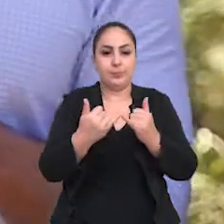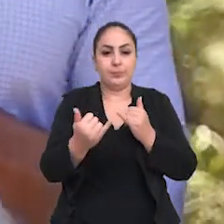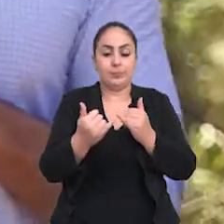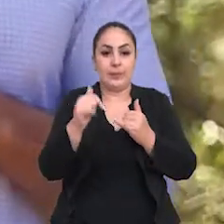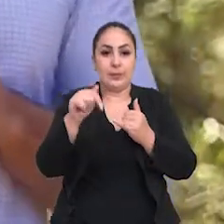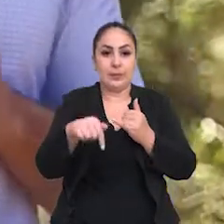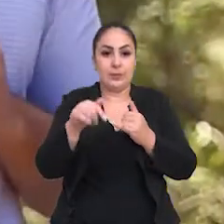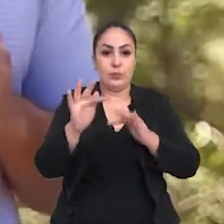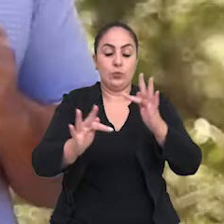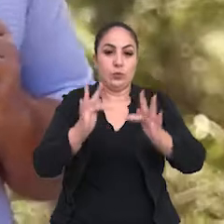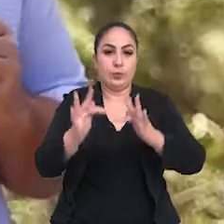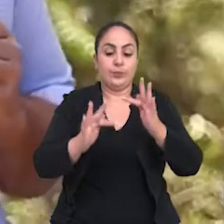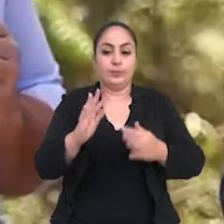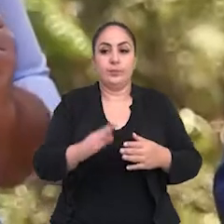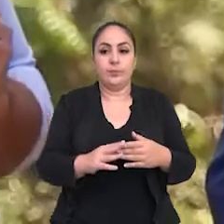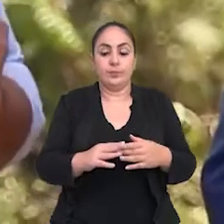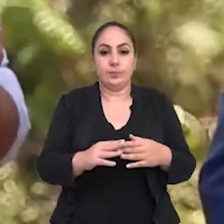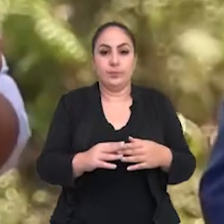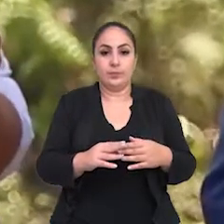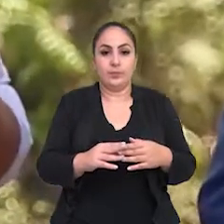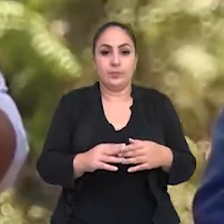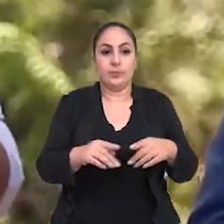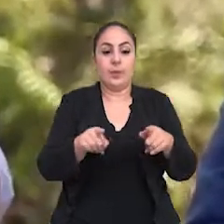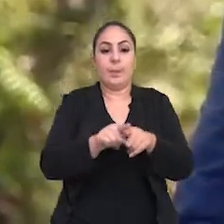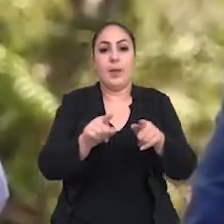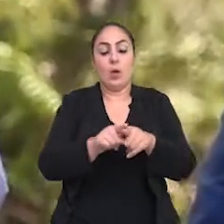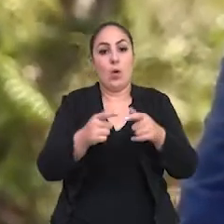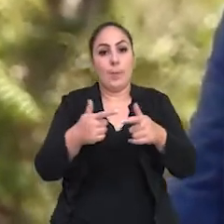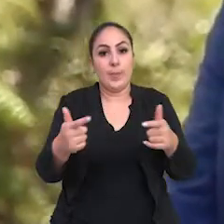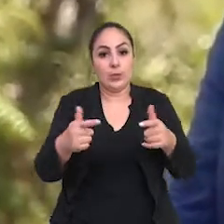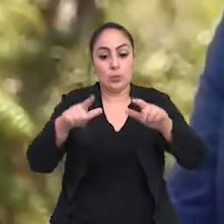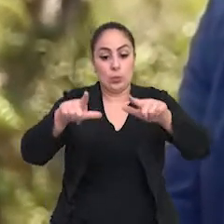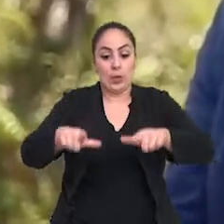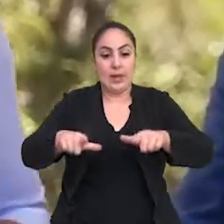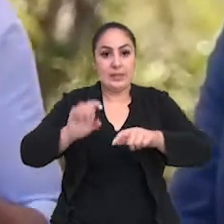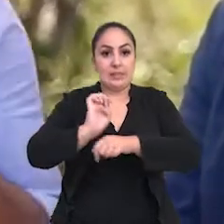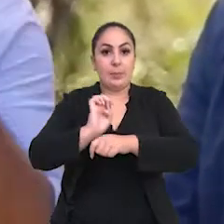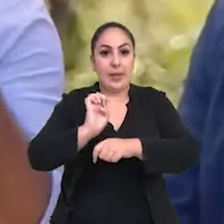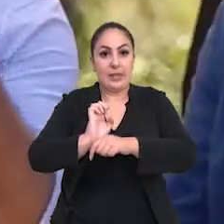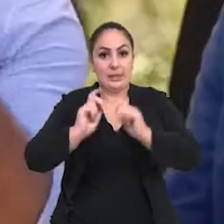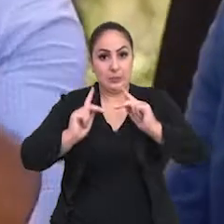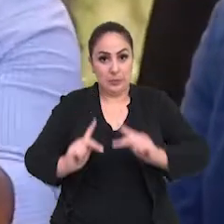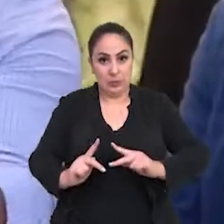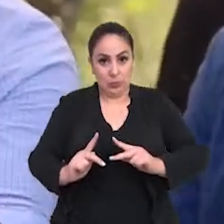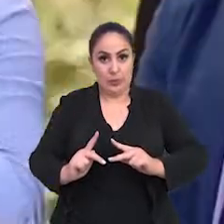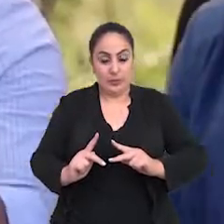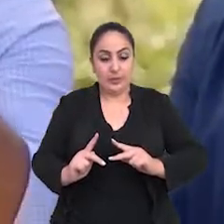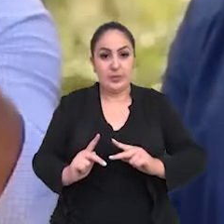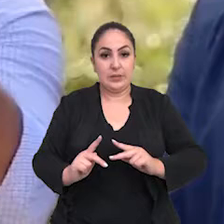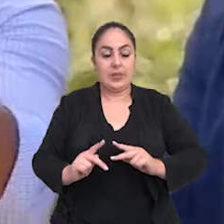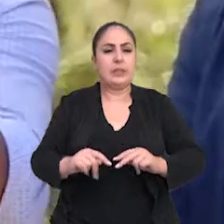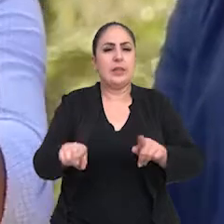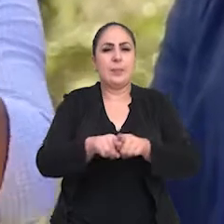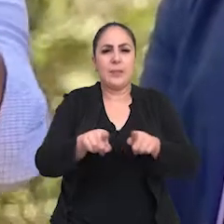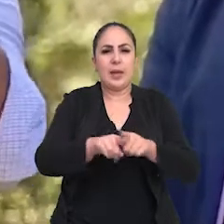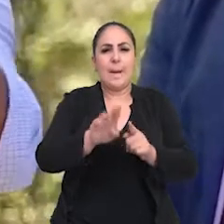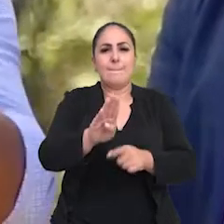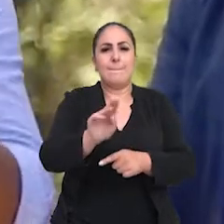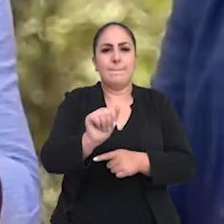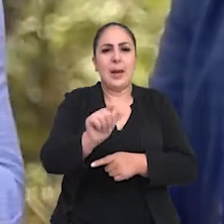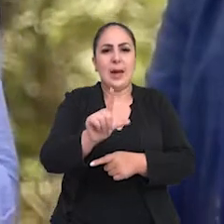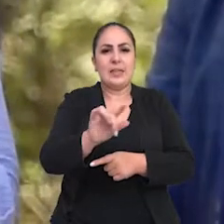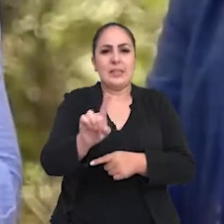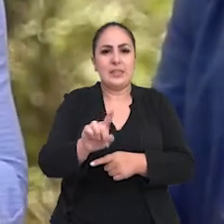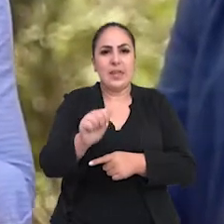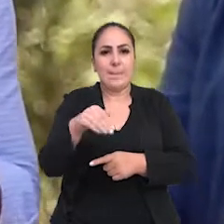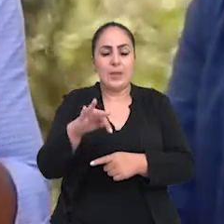aqui funcionando, e um aumento do terminal de passageiros, além de balizamento noturno e